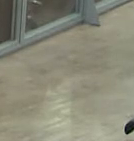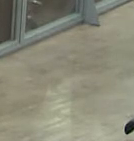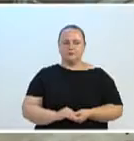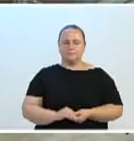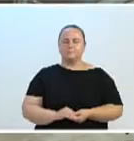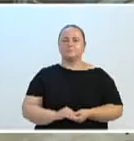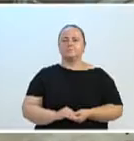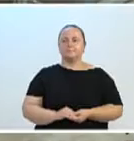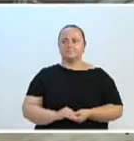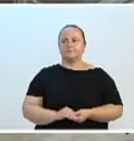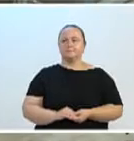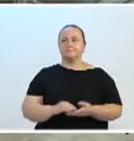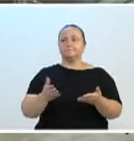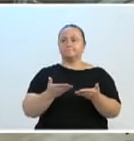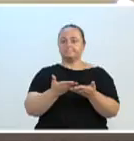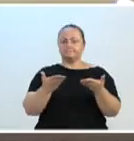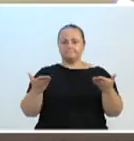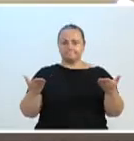Senhores vereadores,